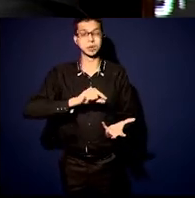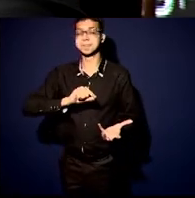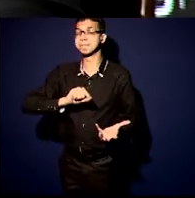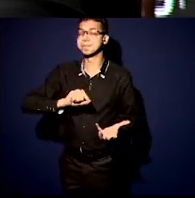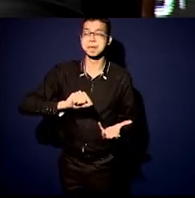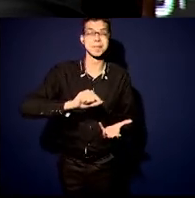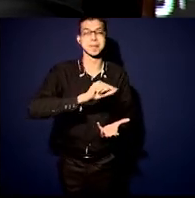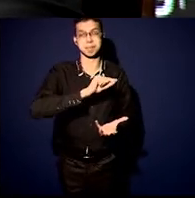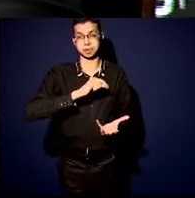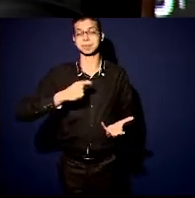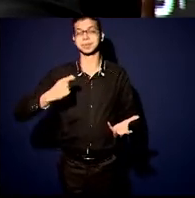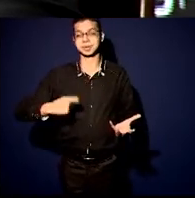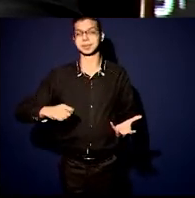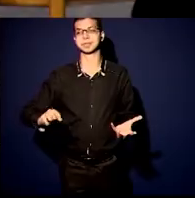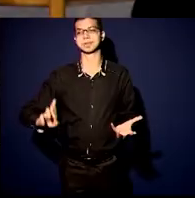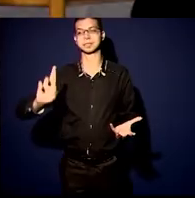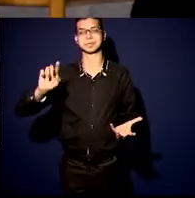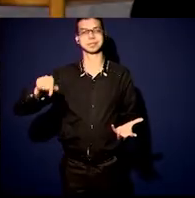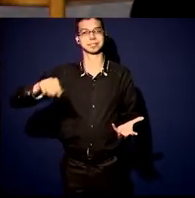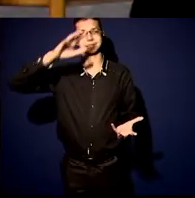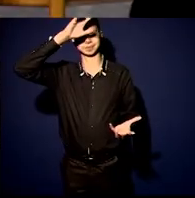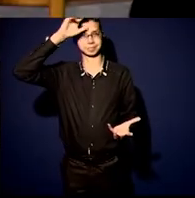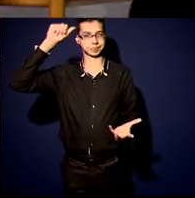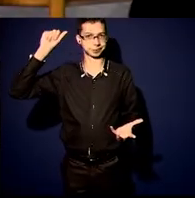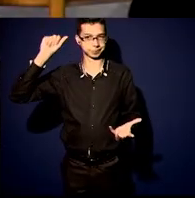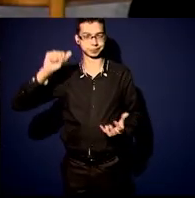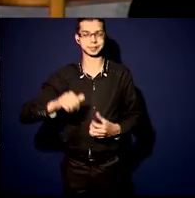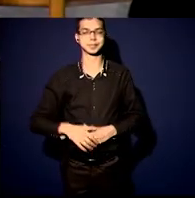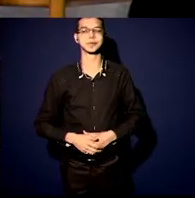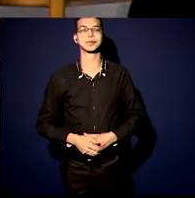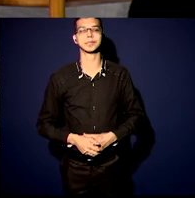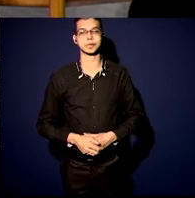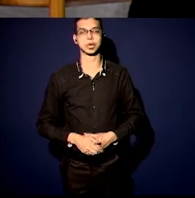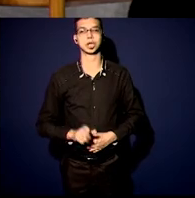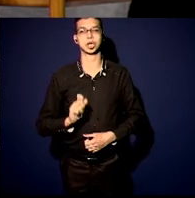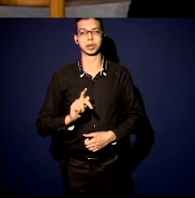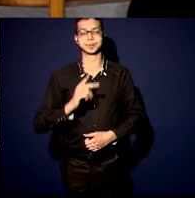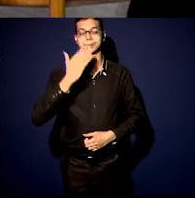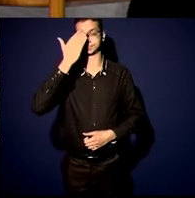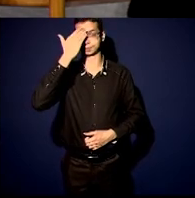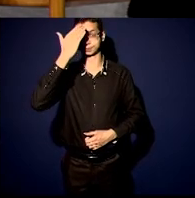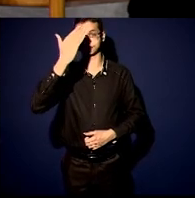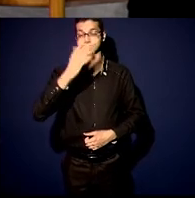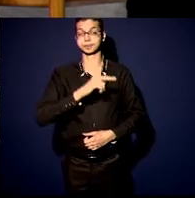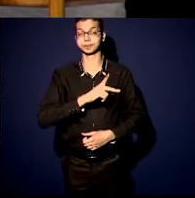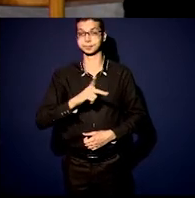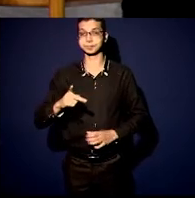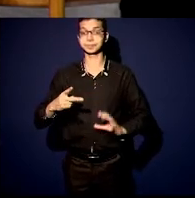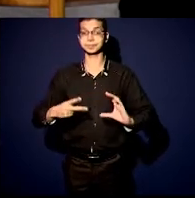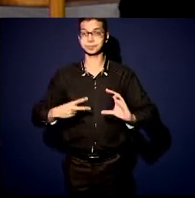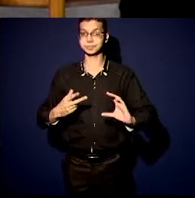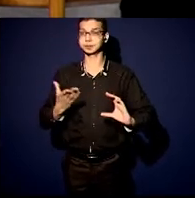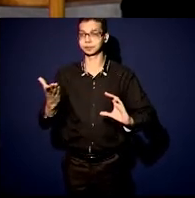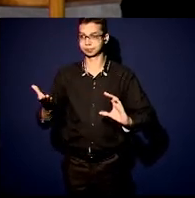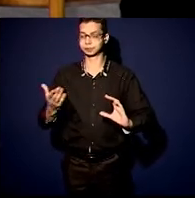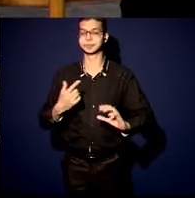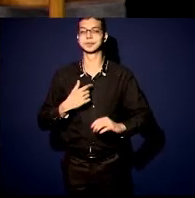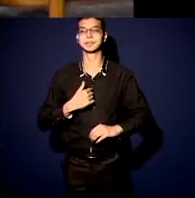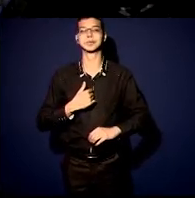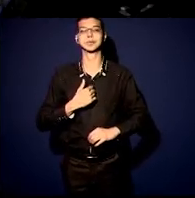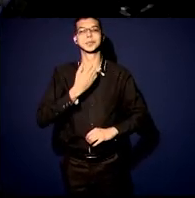Flávio Muito obrigado pela sua exposição já está aqui o presidente da Câmara temos outro momento te agradeço muito foi bom te rever